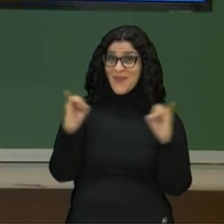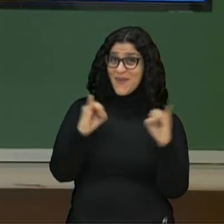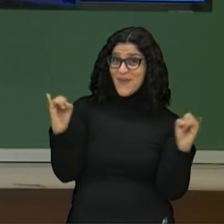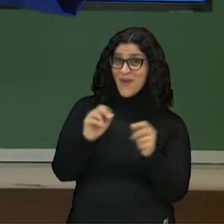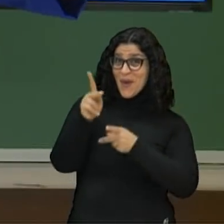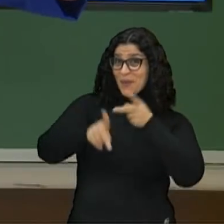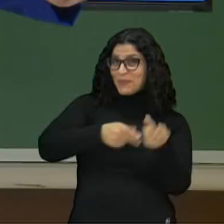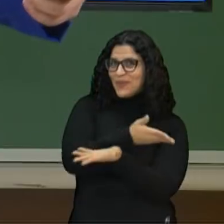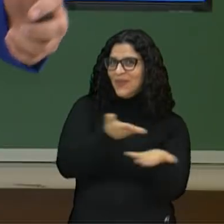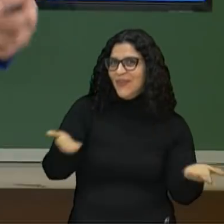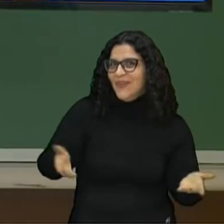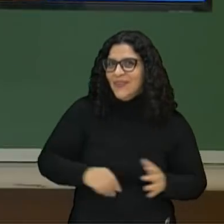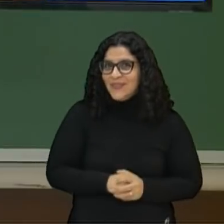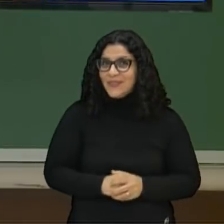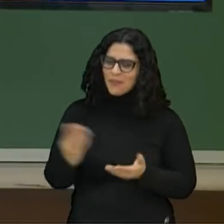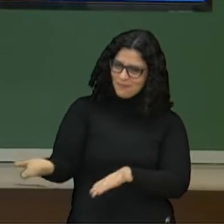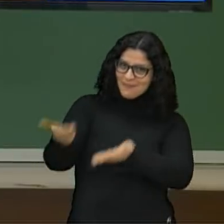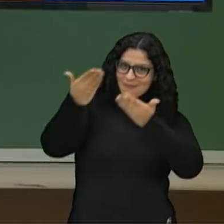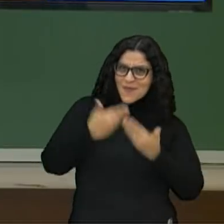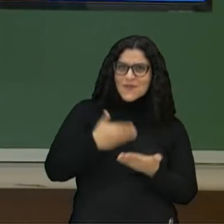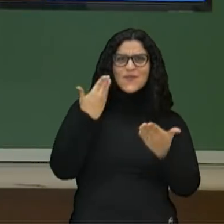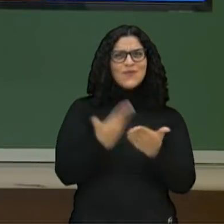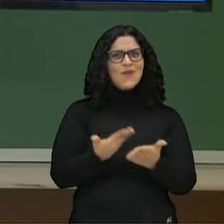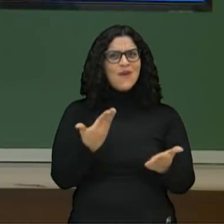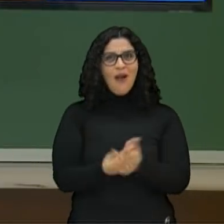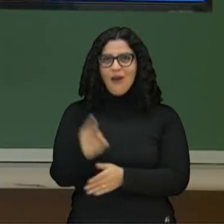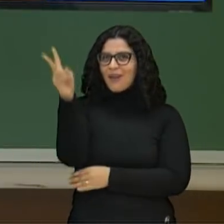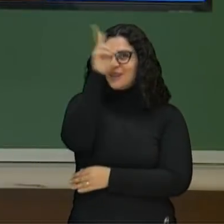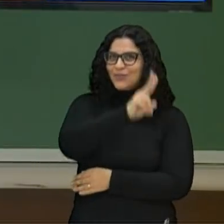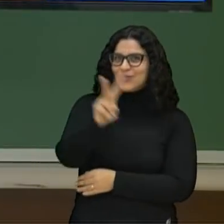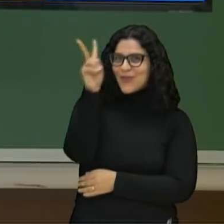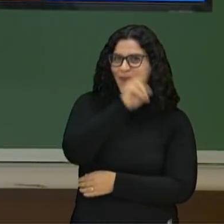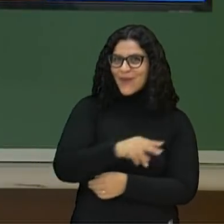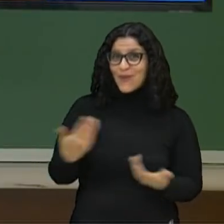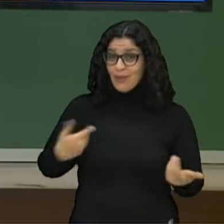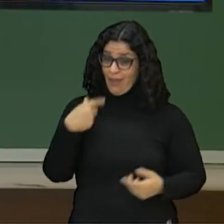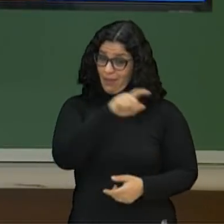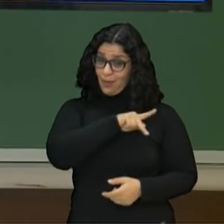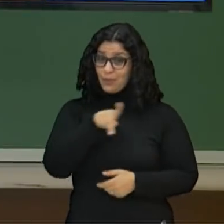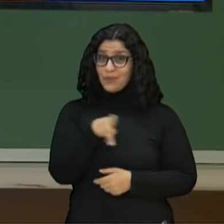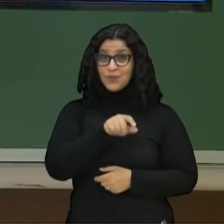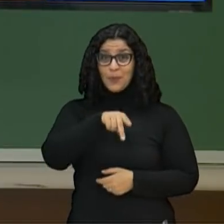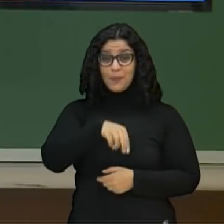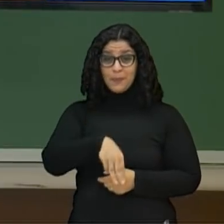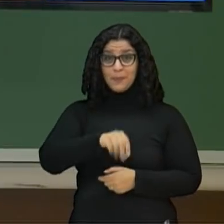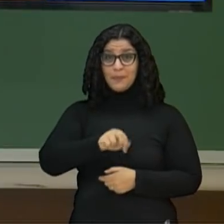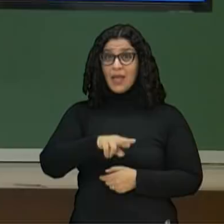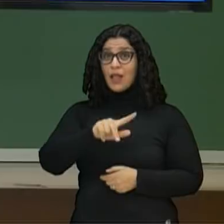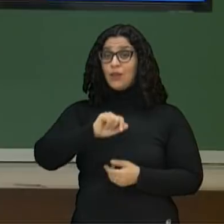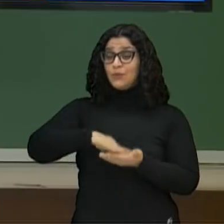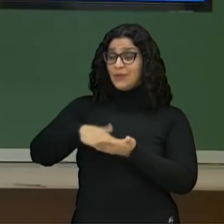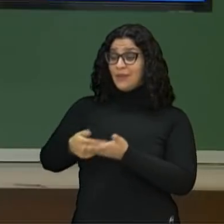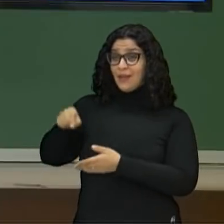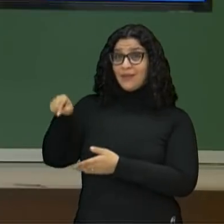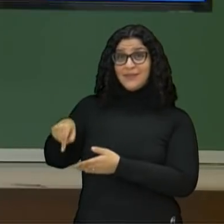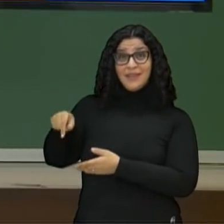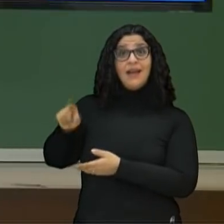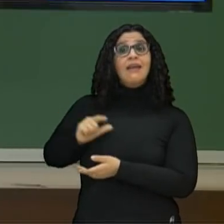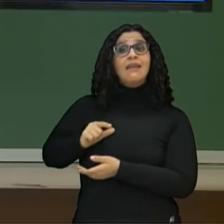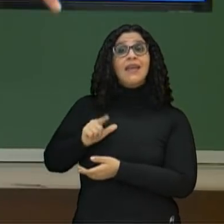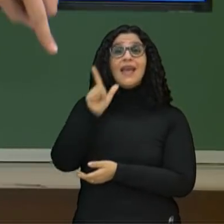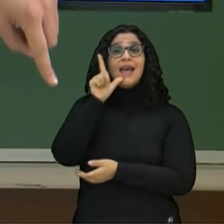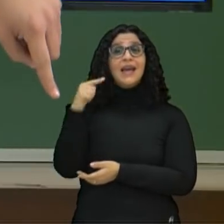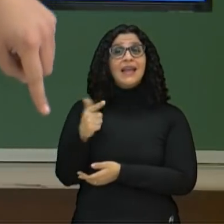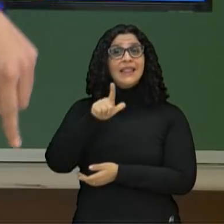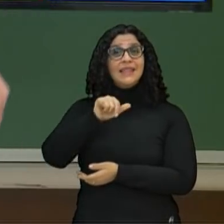Olá, povo! Bem-vindos a mais uma aula de História. Eu sou o professor Marlon, junto comigo a Lígia tá